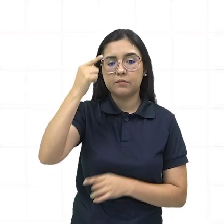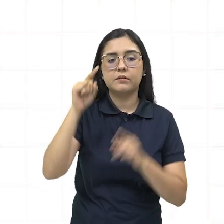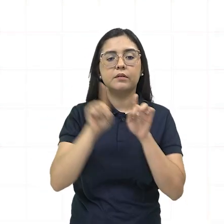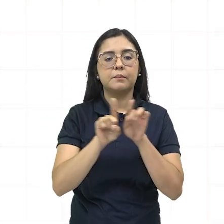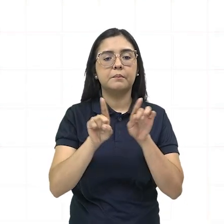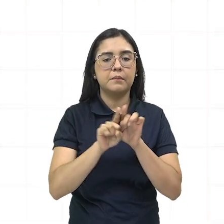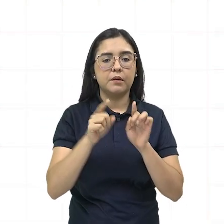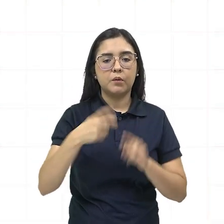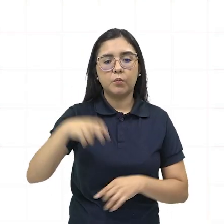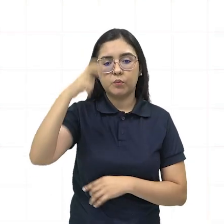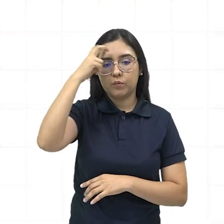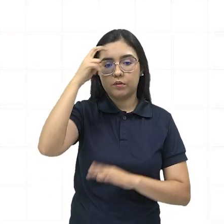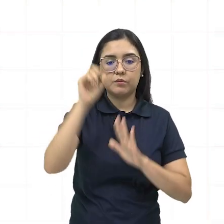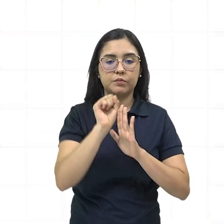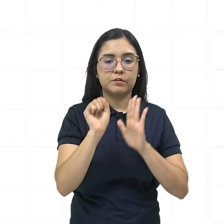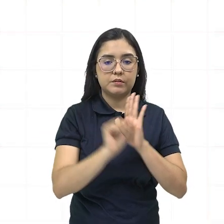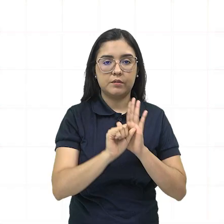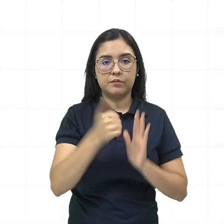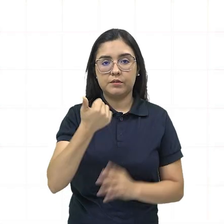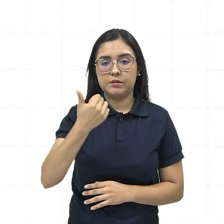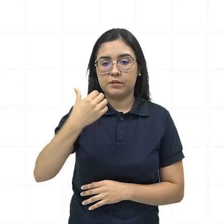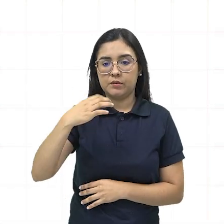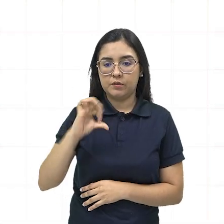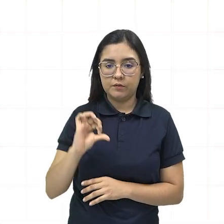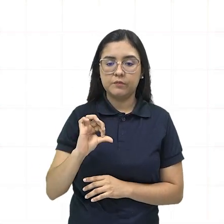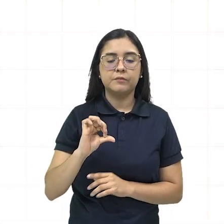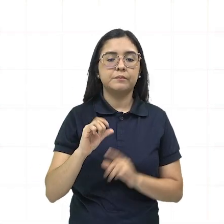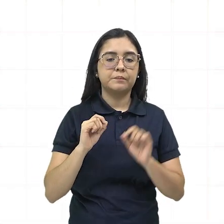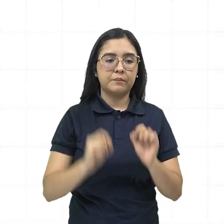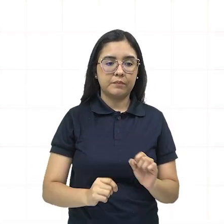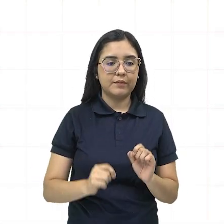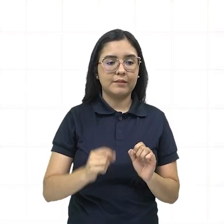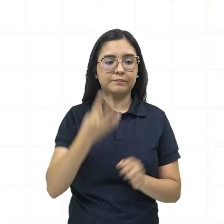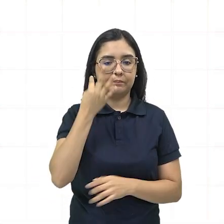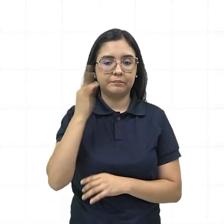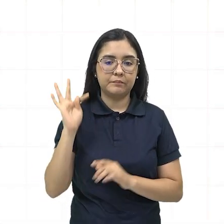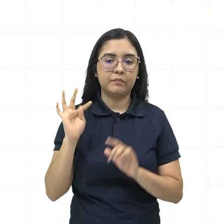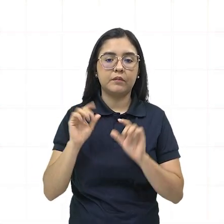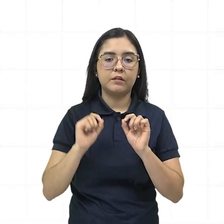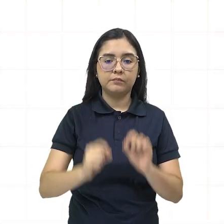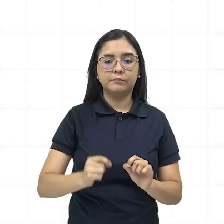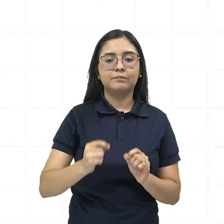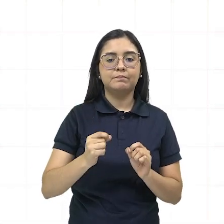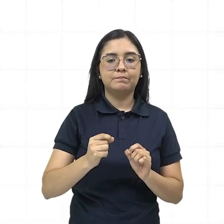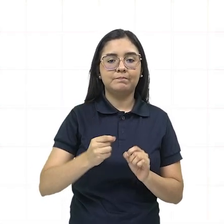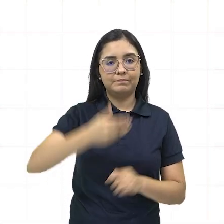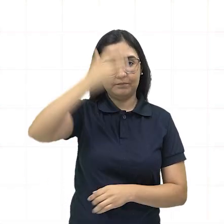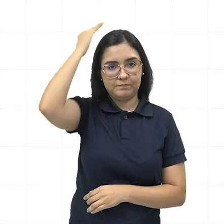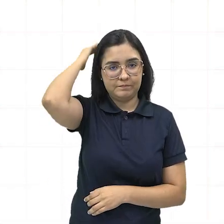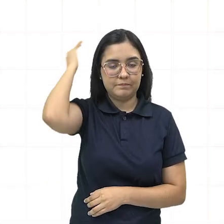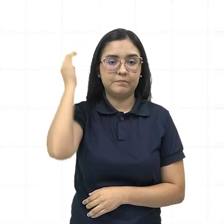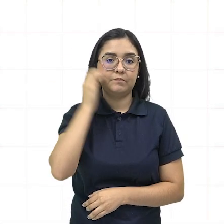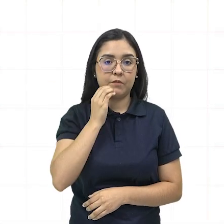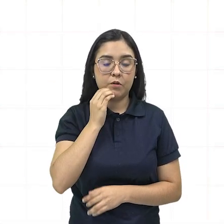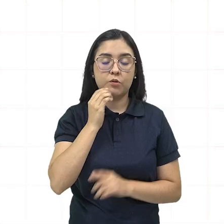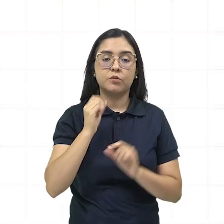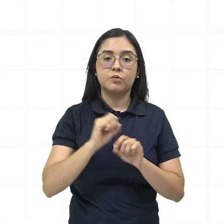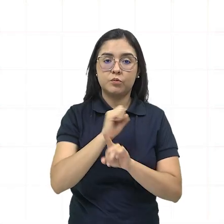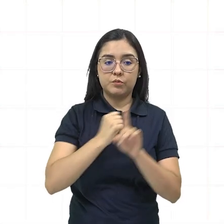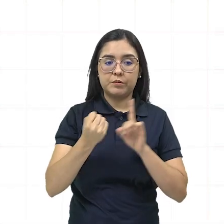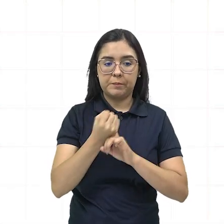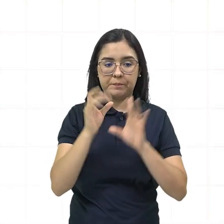pensamento e cultura no século XIX, darwinismo social. De detalhamento, teremos